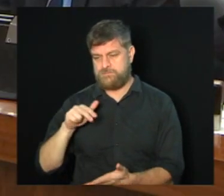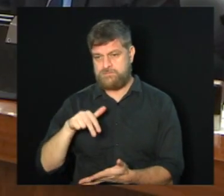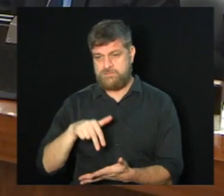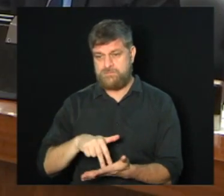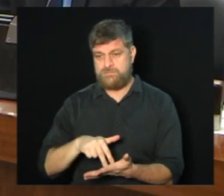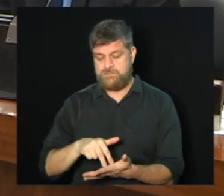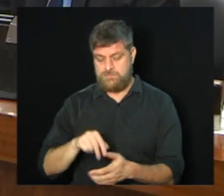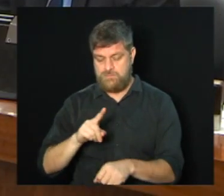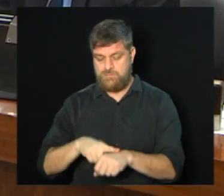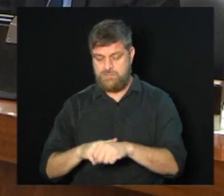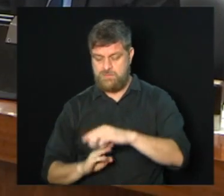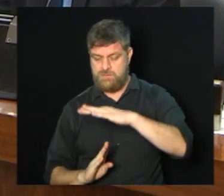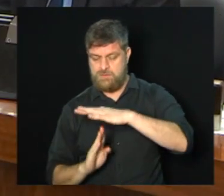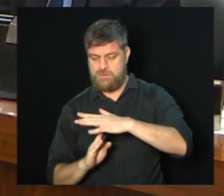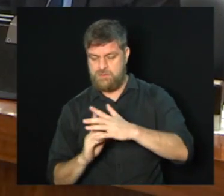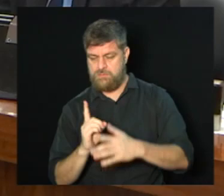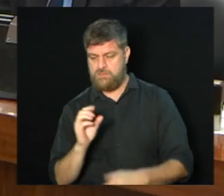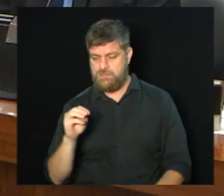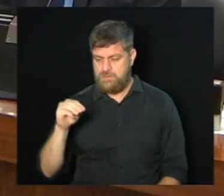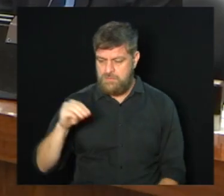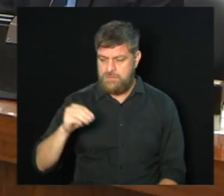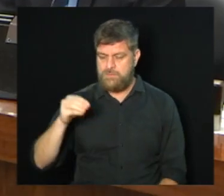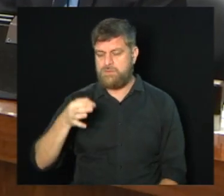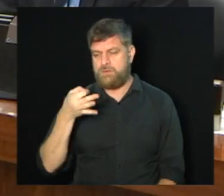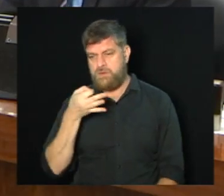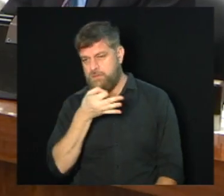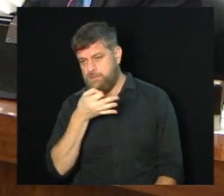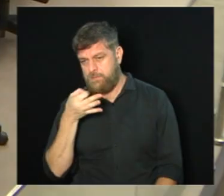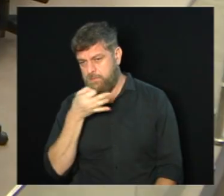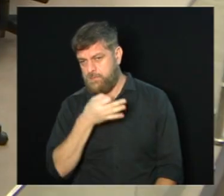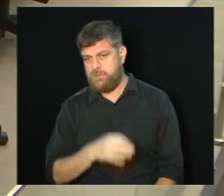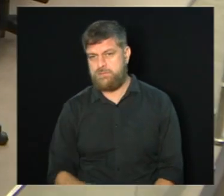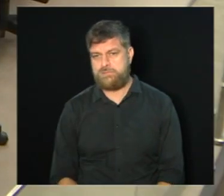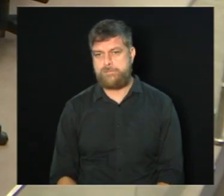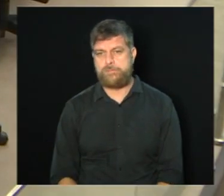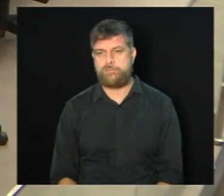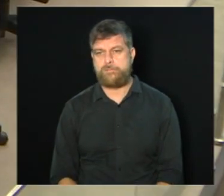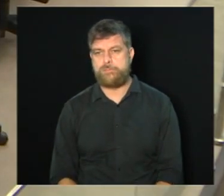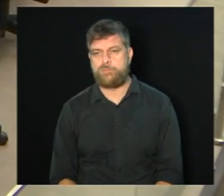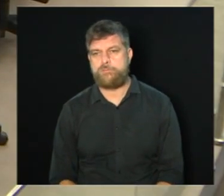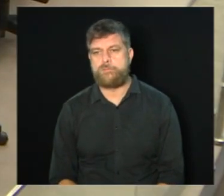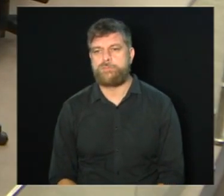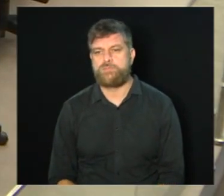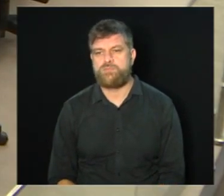tem a tribuna por até 10 minutos. Fala lá do.